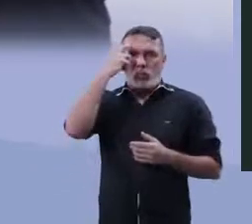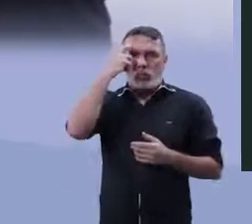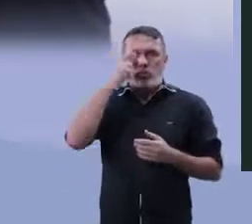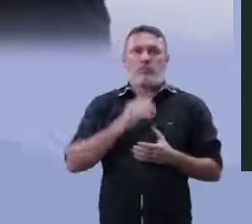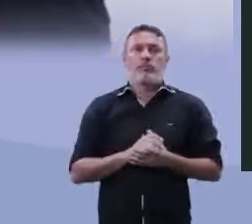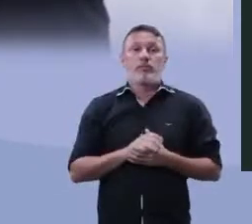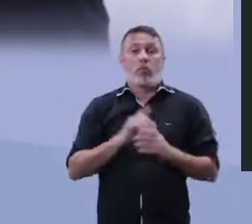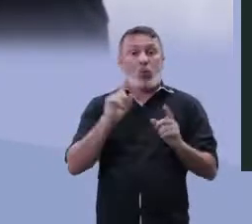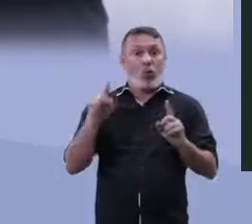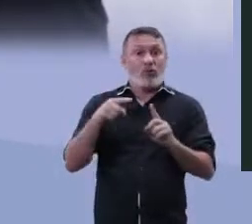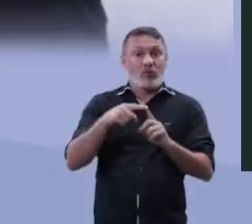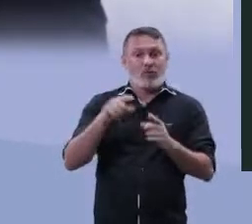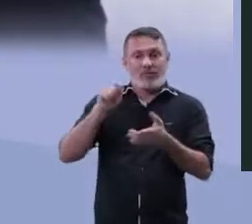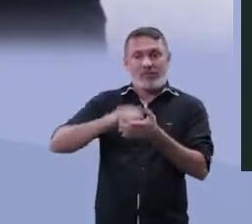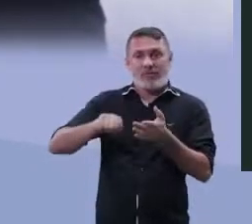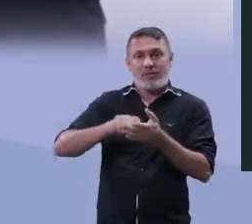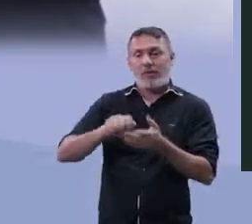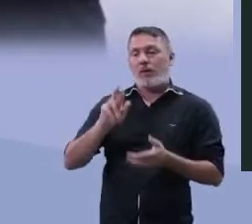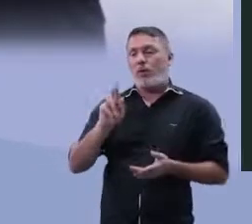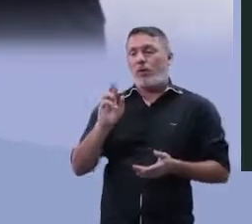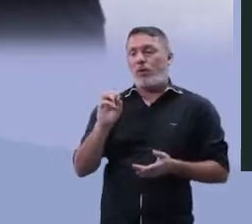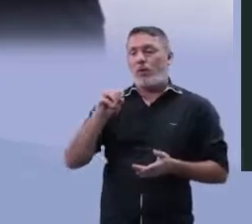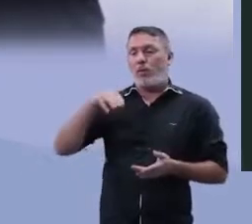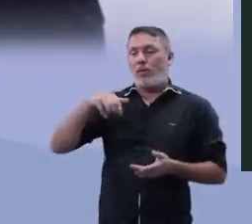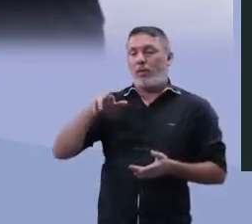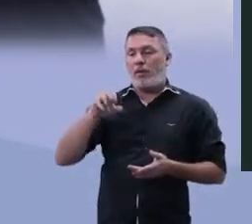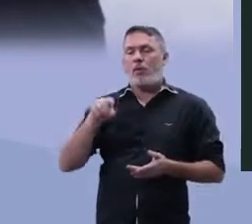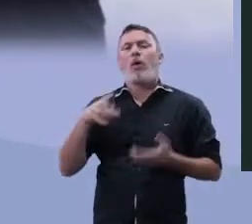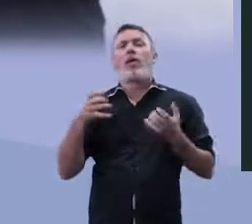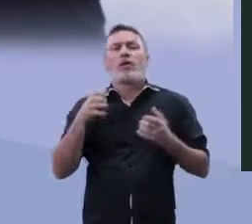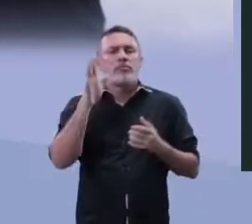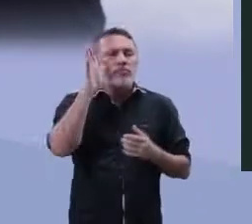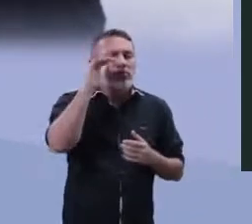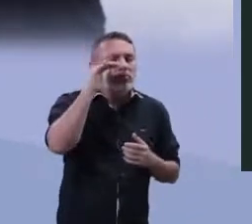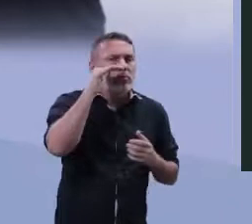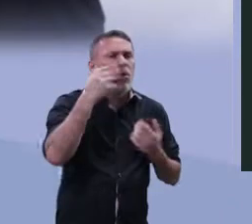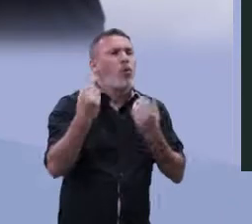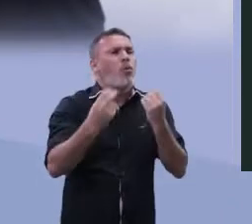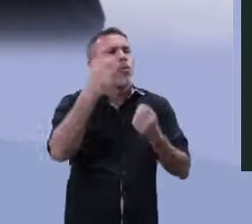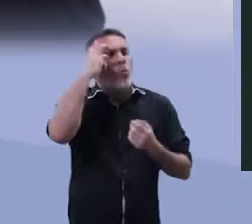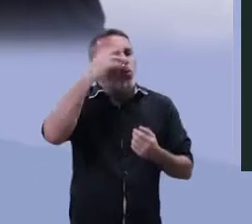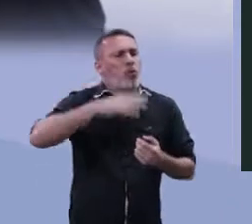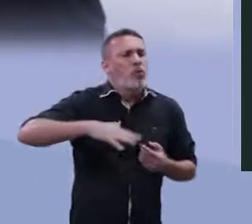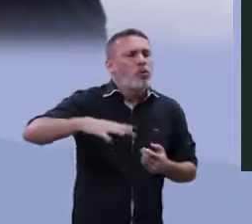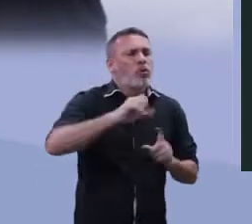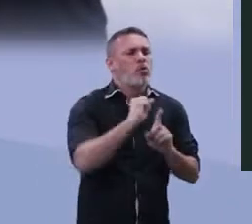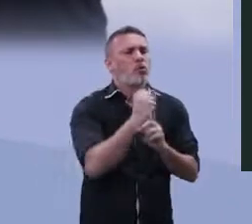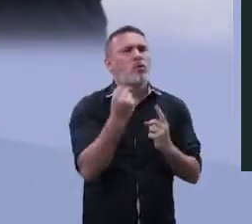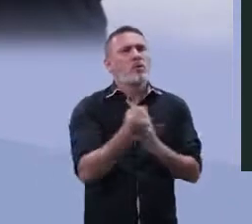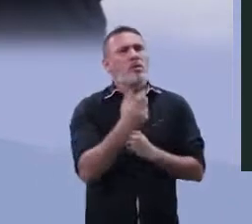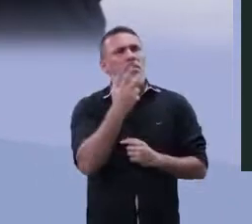cultura. Então, o objetivo do Romero é observar como é que a cultura na sociedade